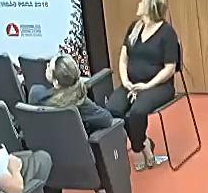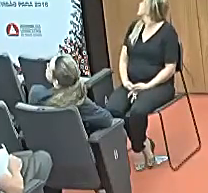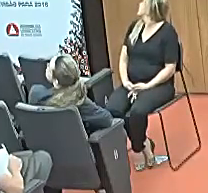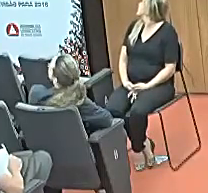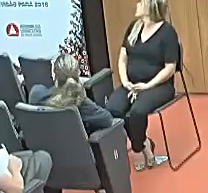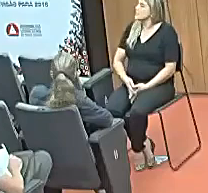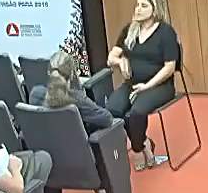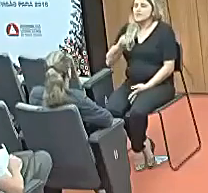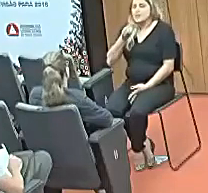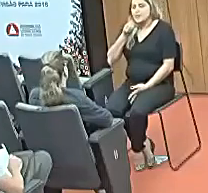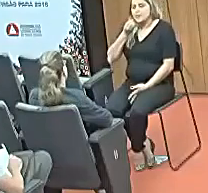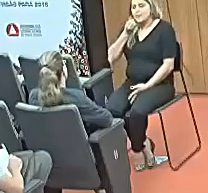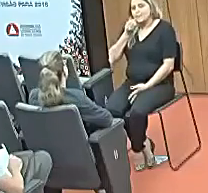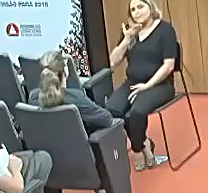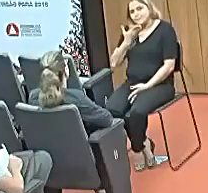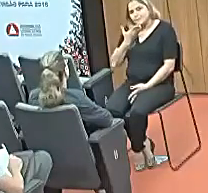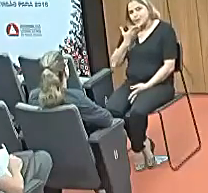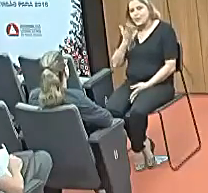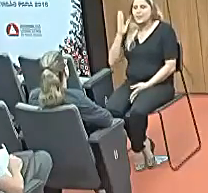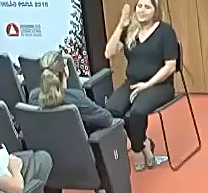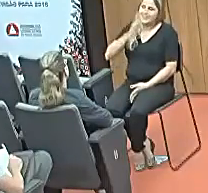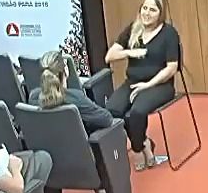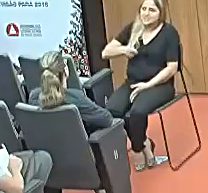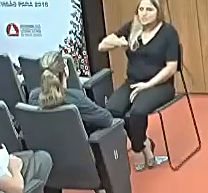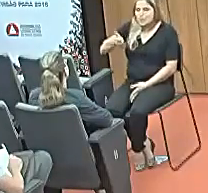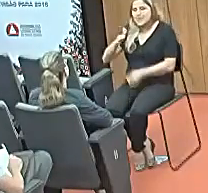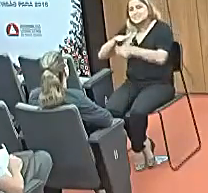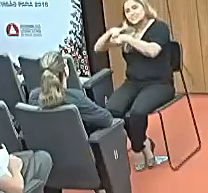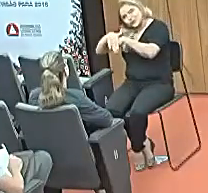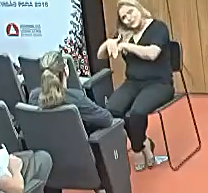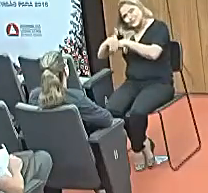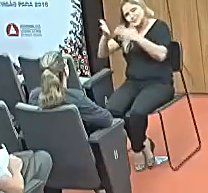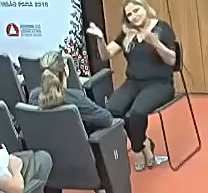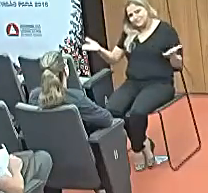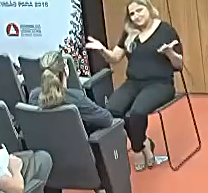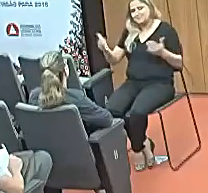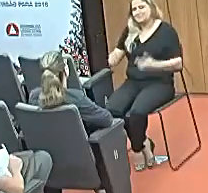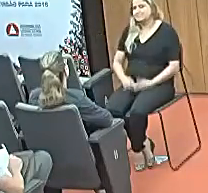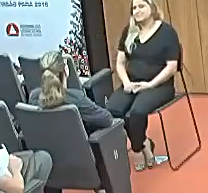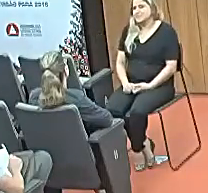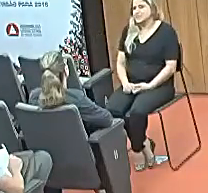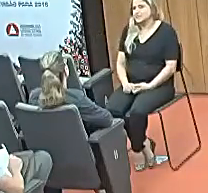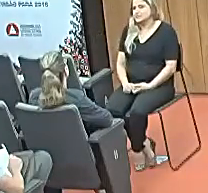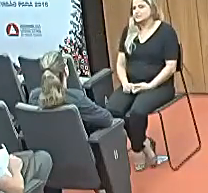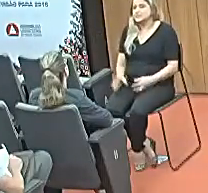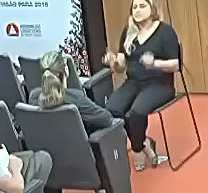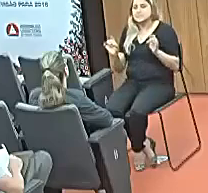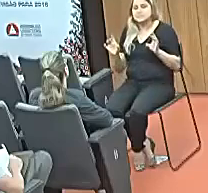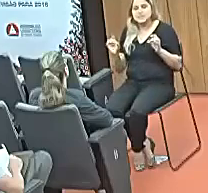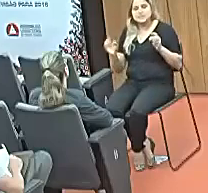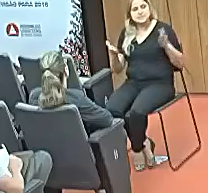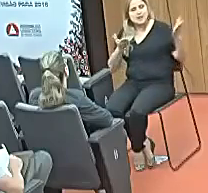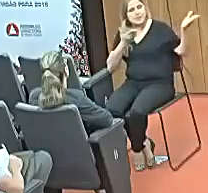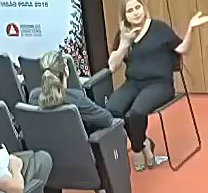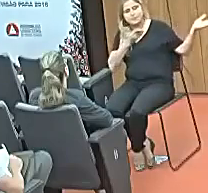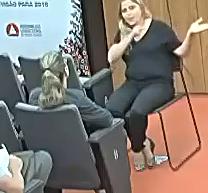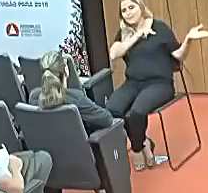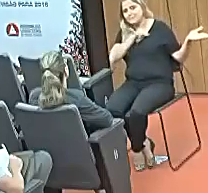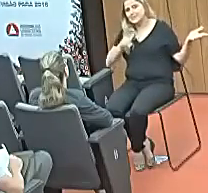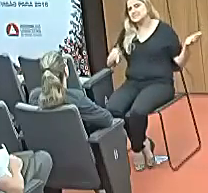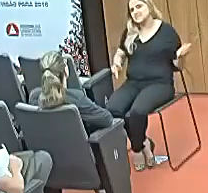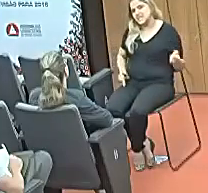boa tarde quase toda boa noite a todos o cumprimento dessa casa em especial o presidente dessa